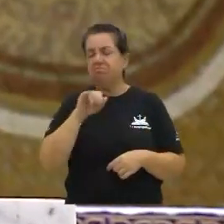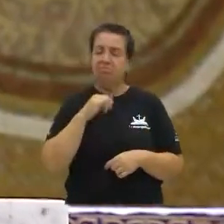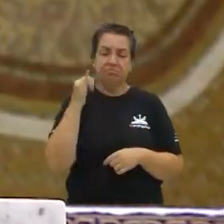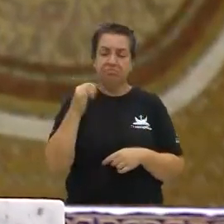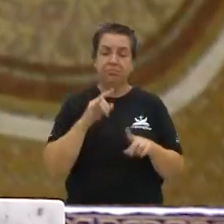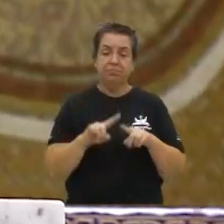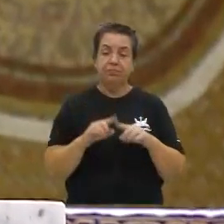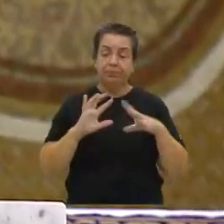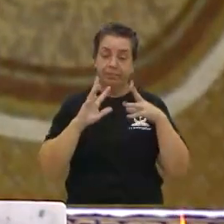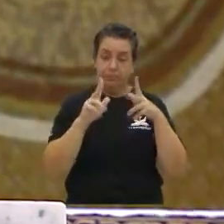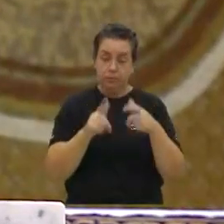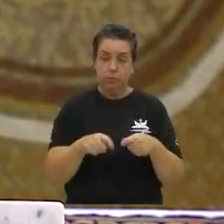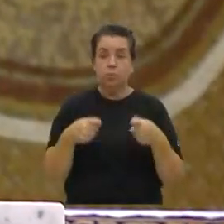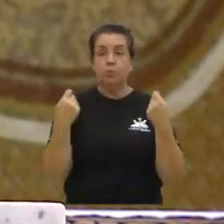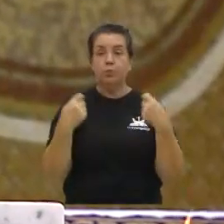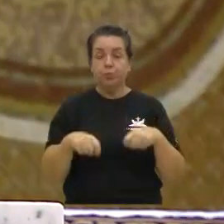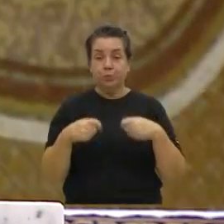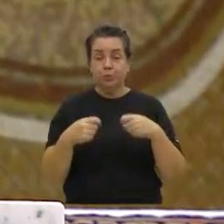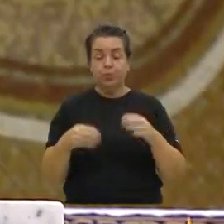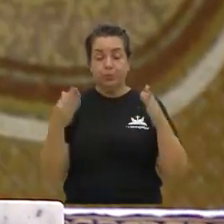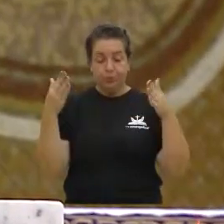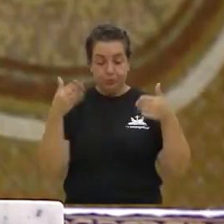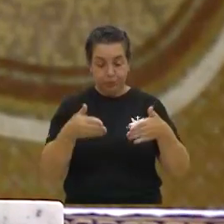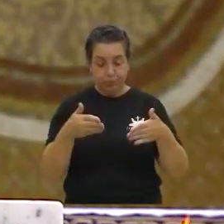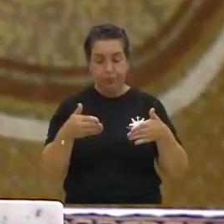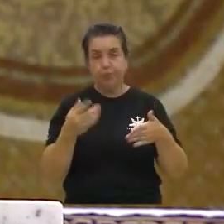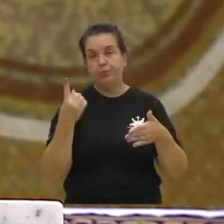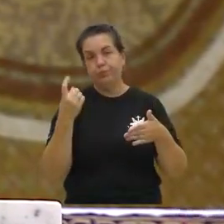mas todos por um mesmo fim.